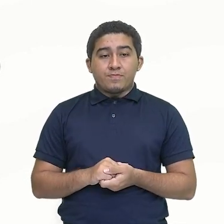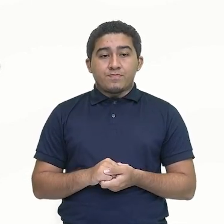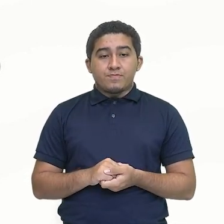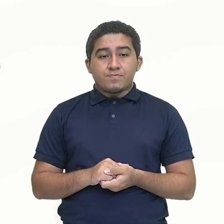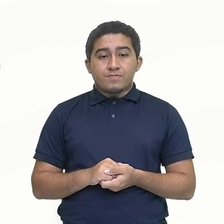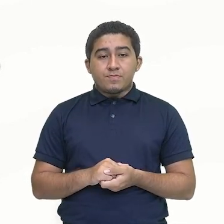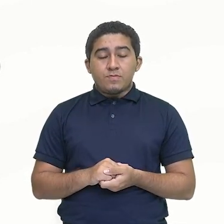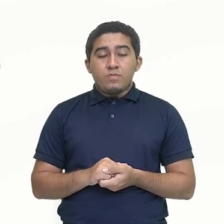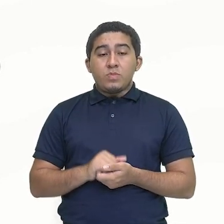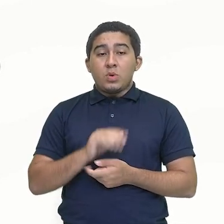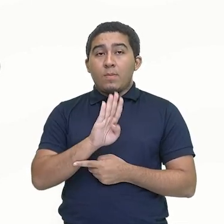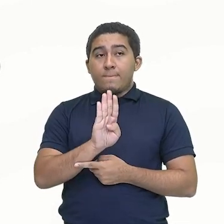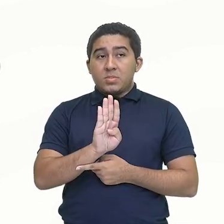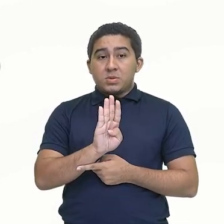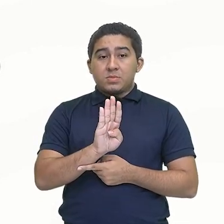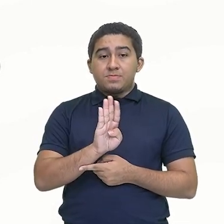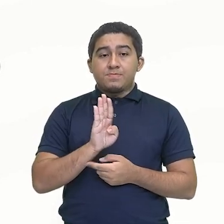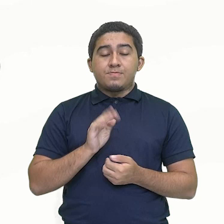O b